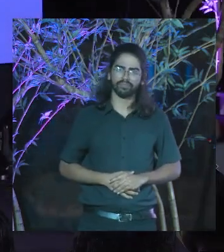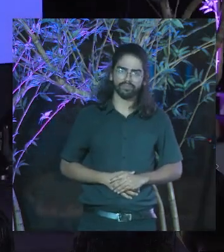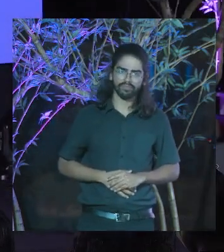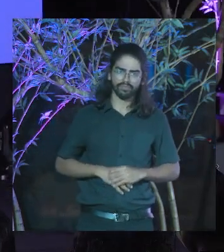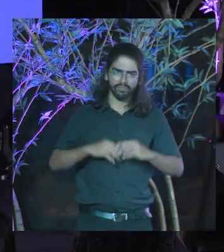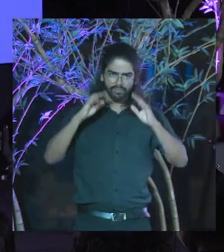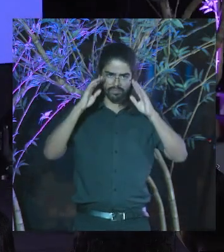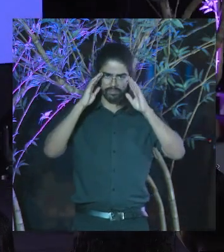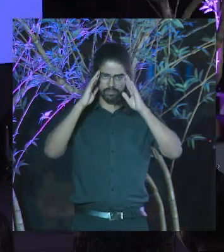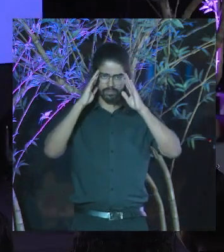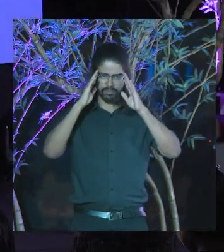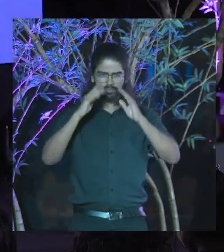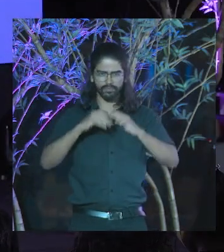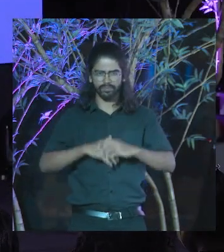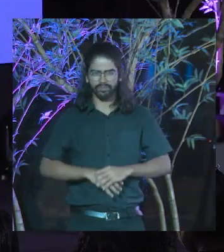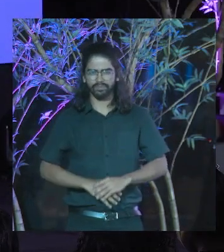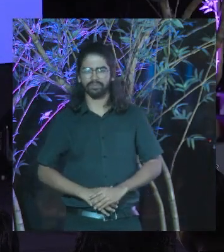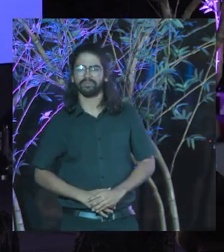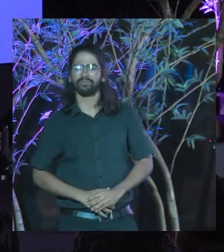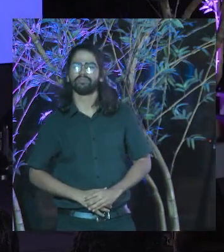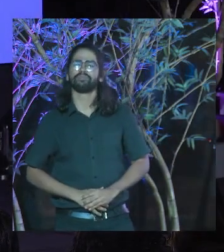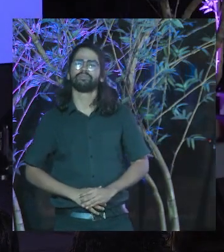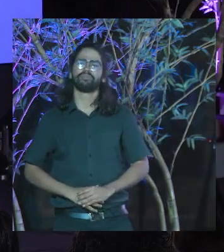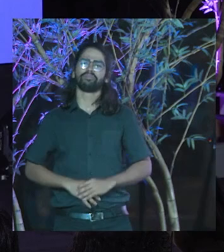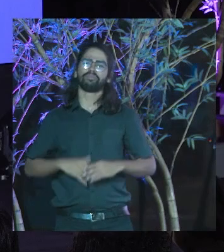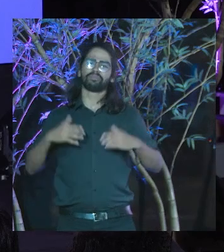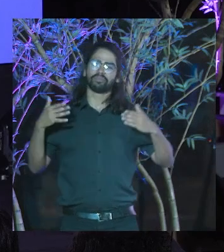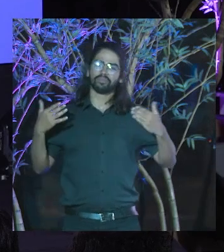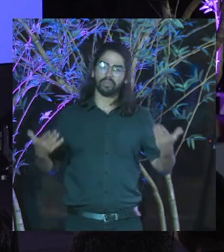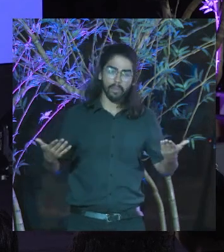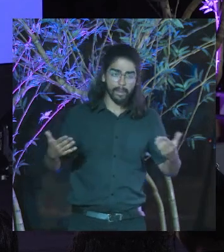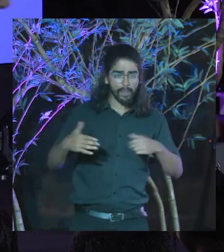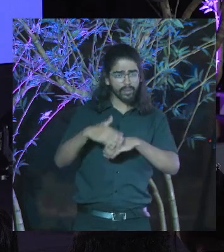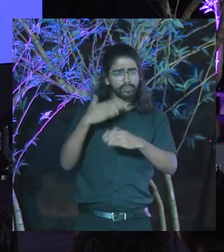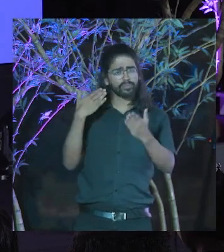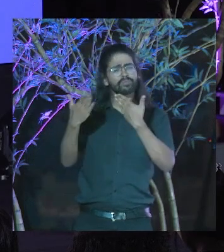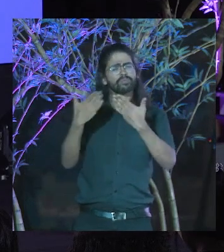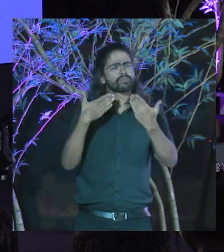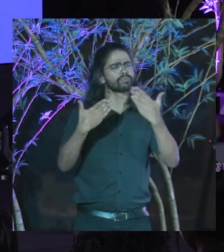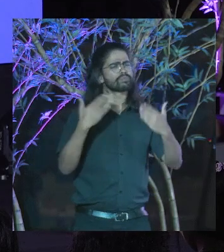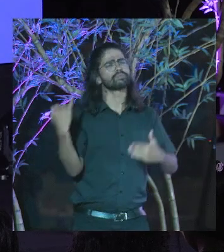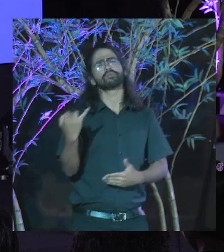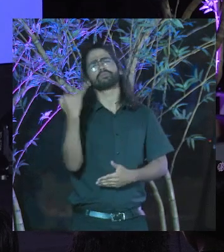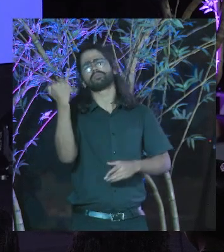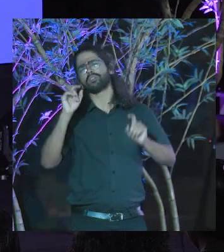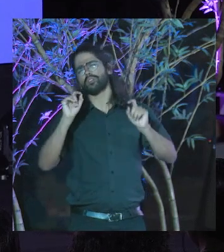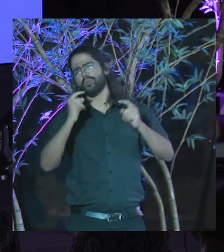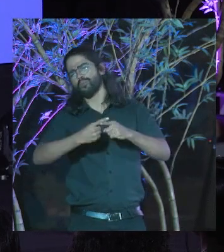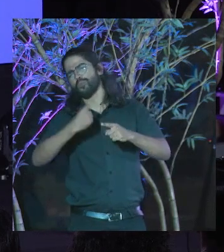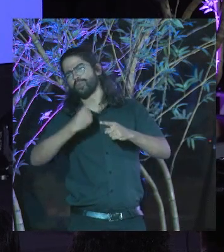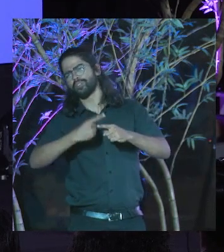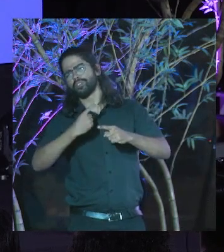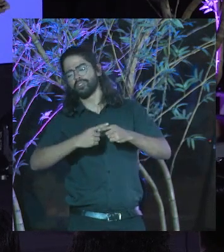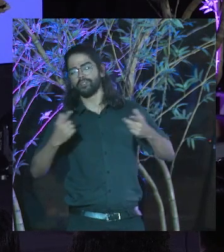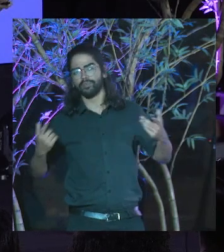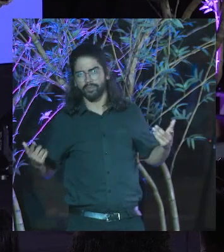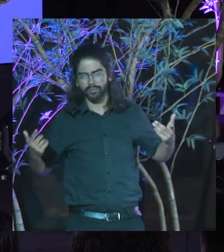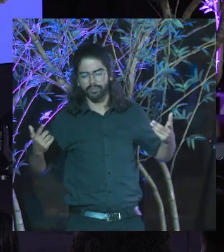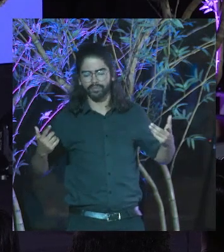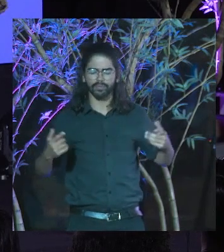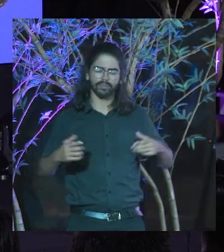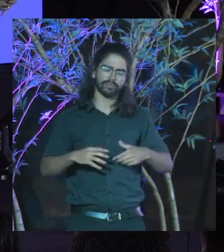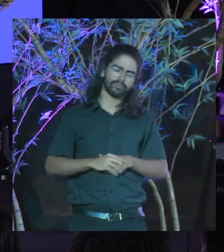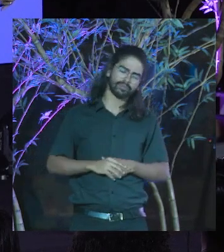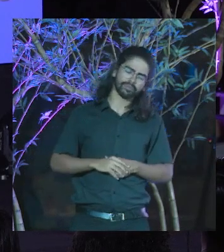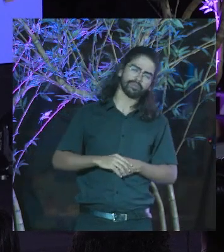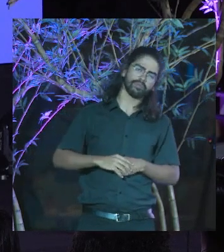Bom, por que essa conversa ela é importante neste tipo de contexto que a gente está trazendo aqui, gente? Pelo seguinte, tá?